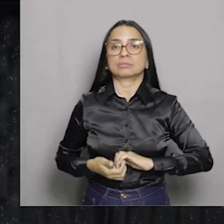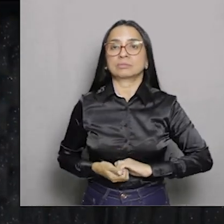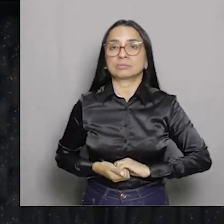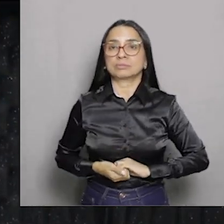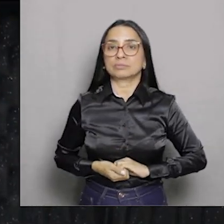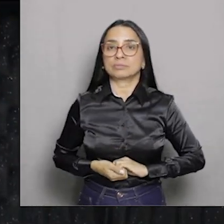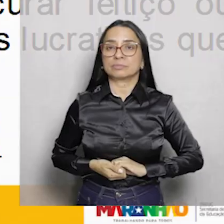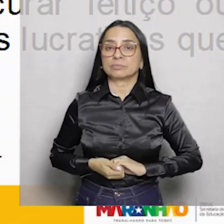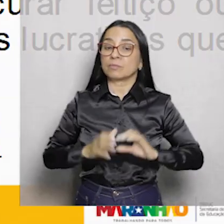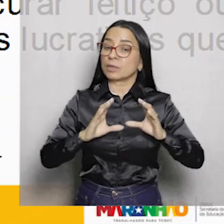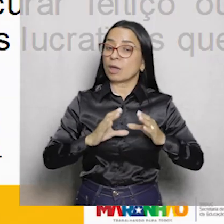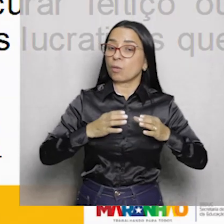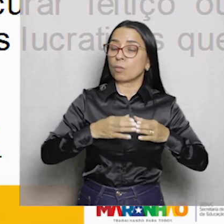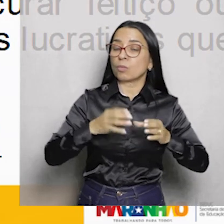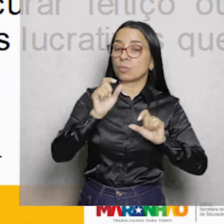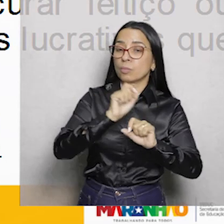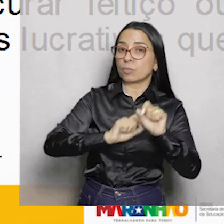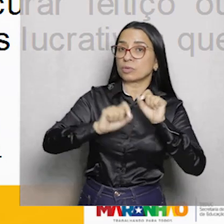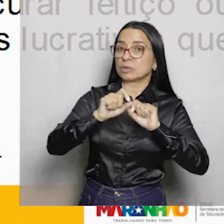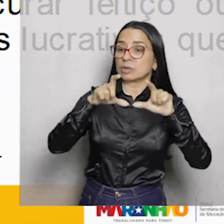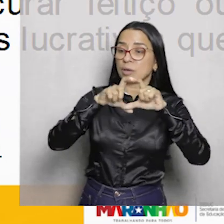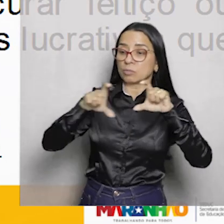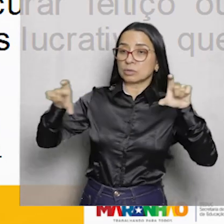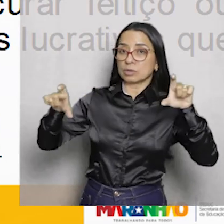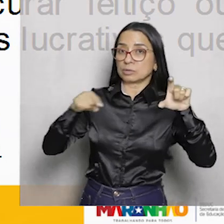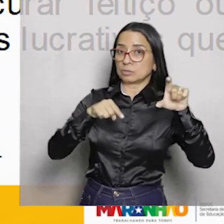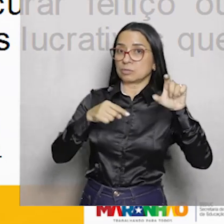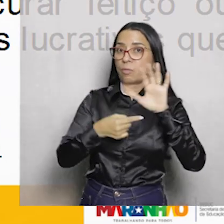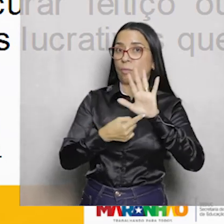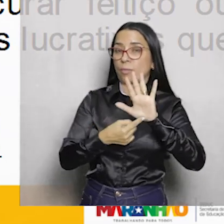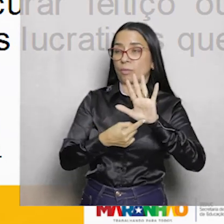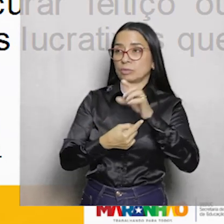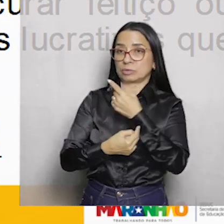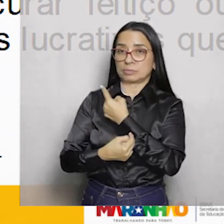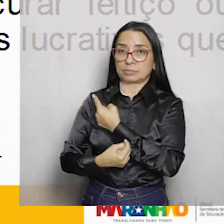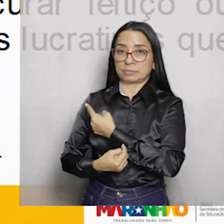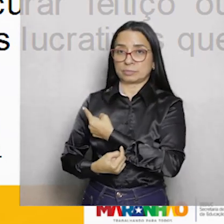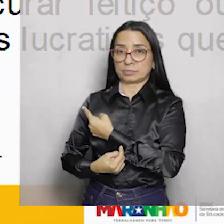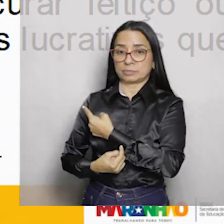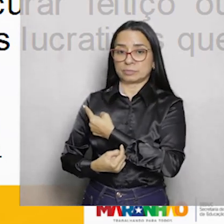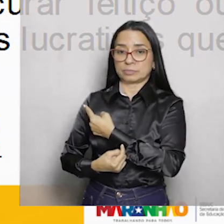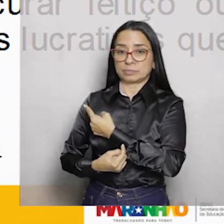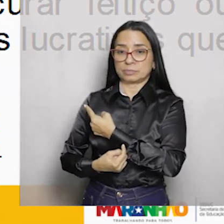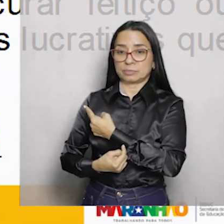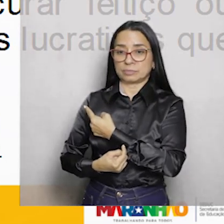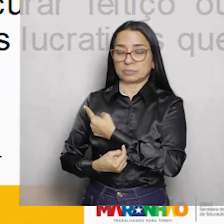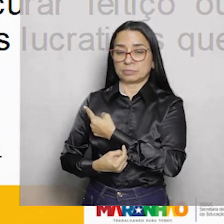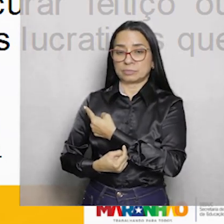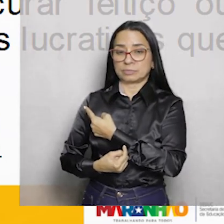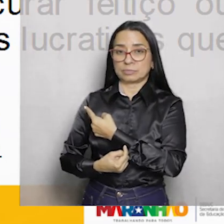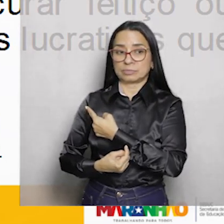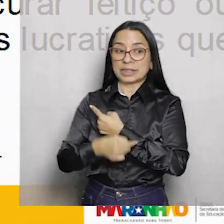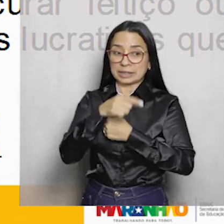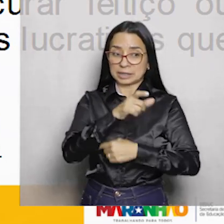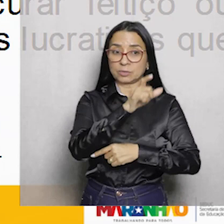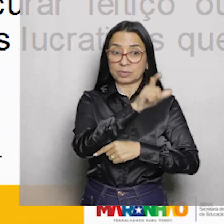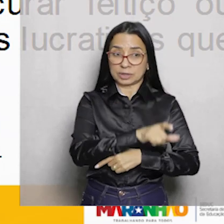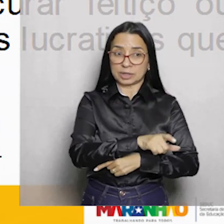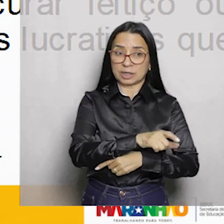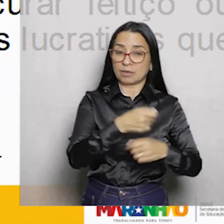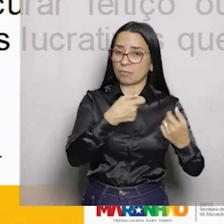Essa é uma categoria, que é o que o fragmento vai discutir. Olha só, o escravo tinha de prover